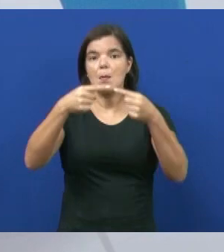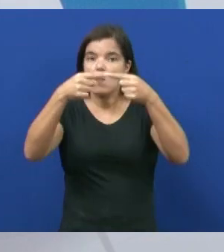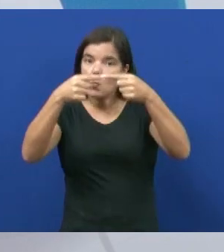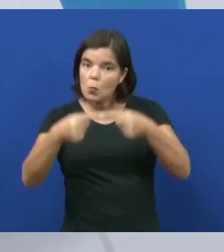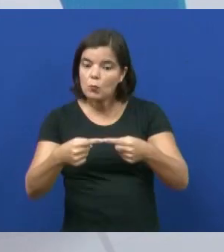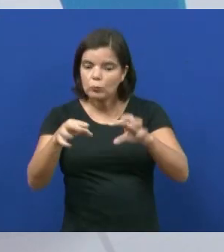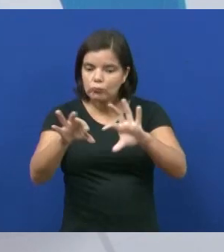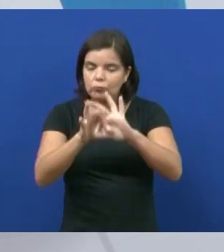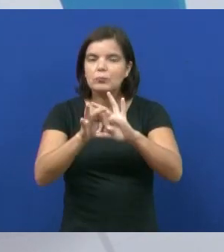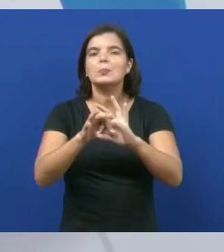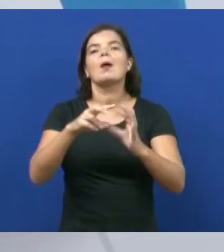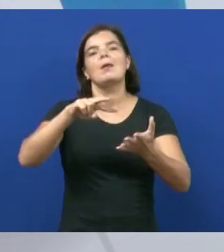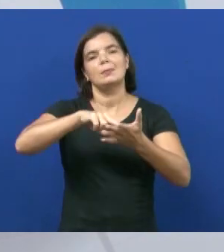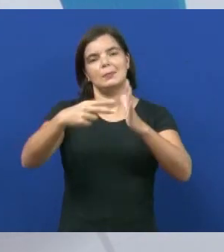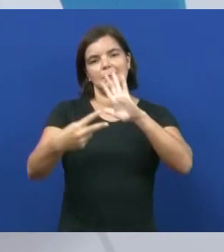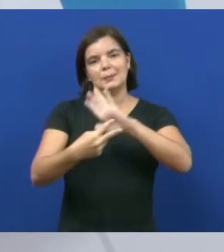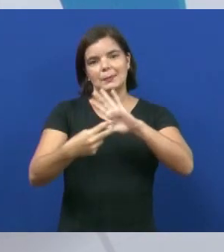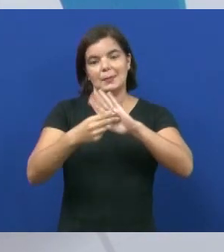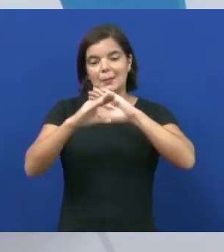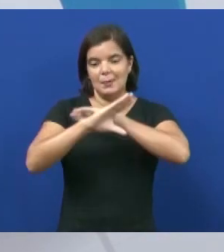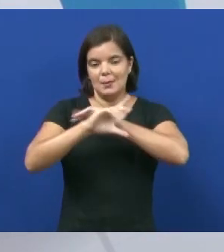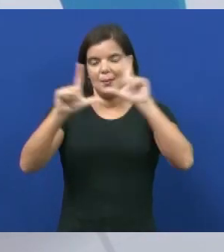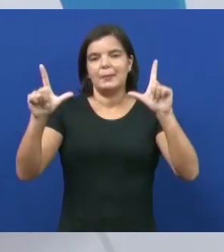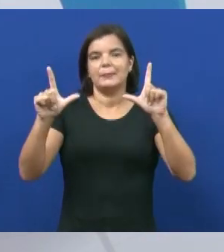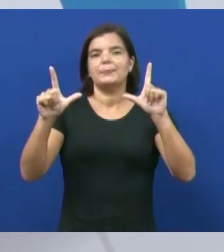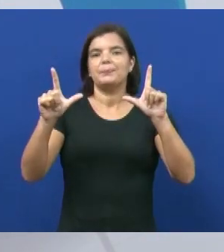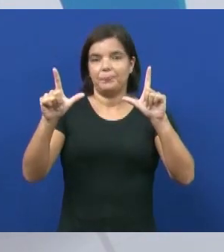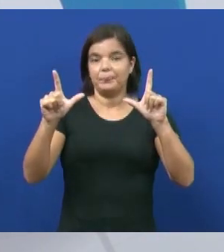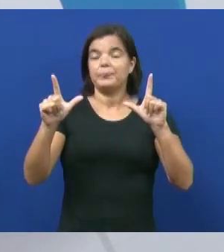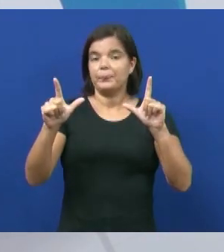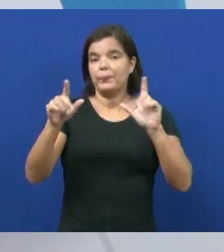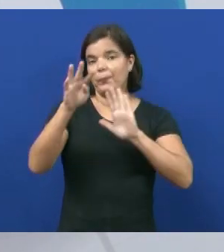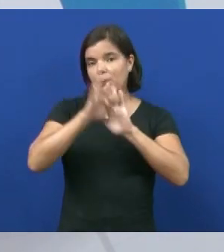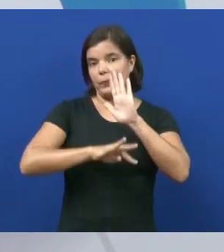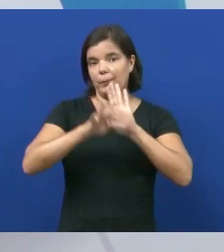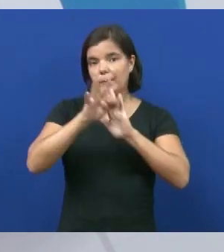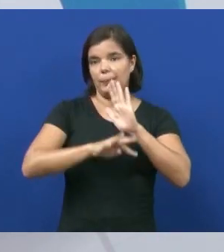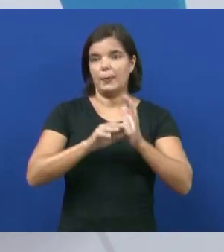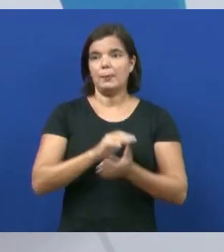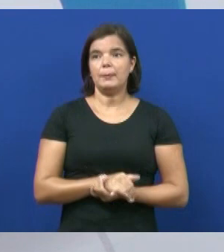faz essa ligação e aí dá sentido e clareza, de forma harmoniosa ao texto.